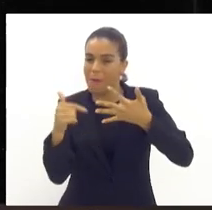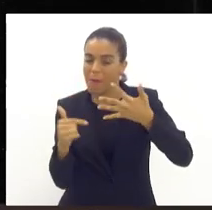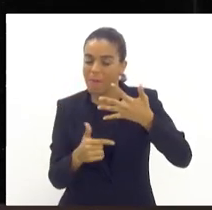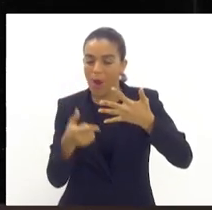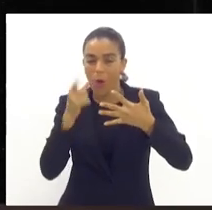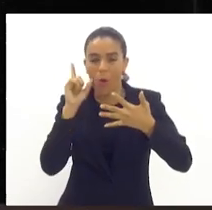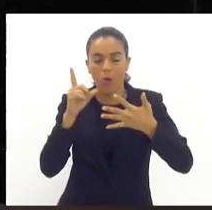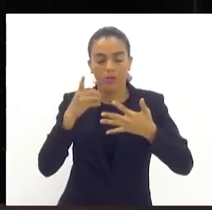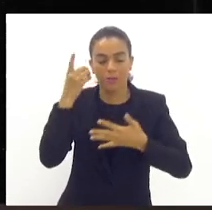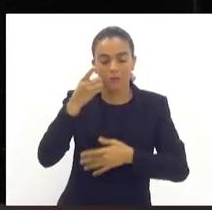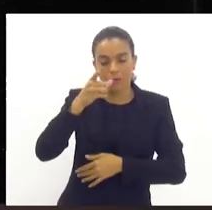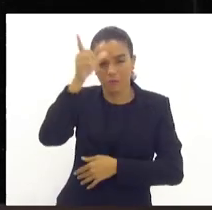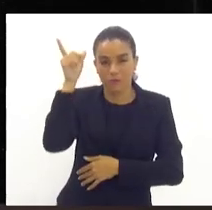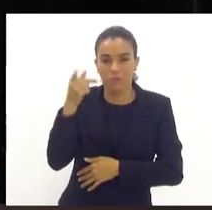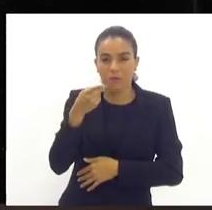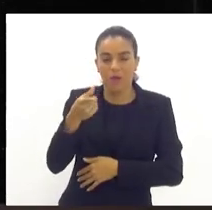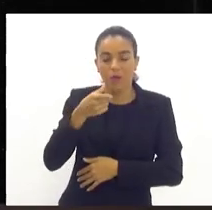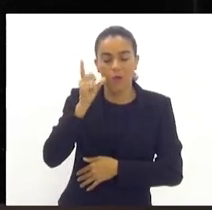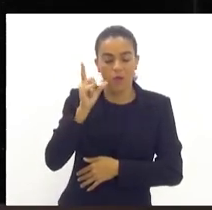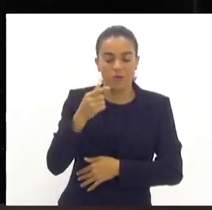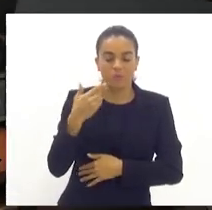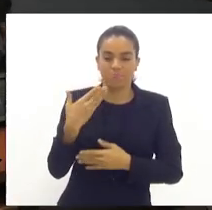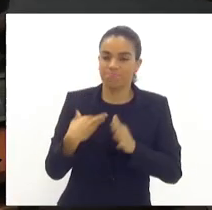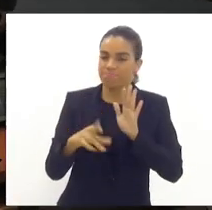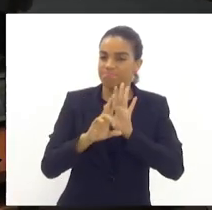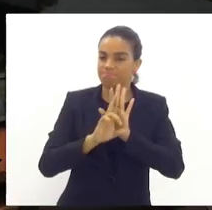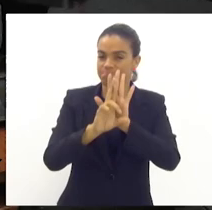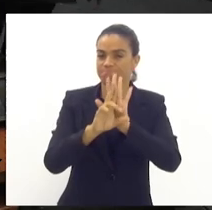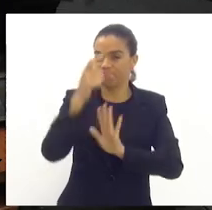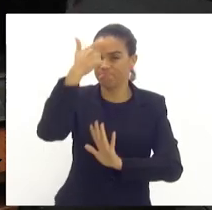deputado Paulo no dia de ontem. Muito obrigado.